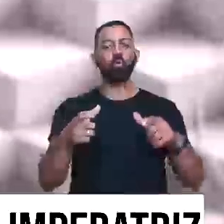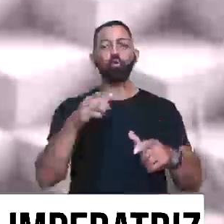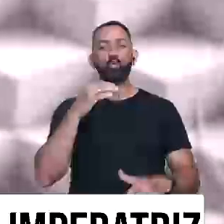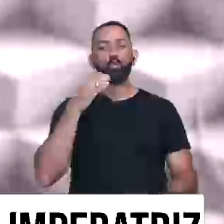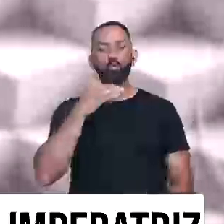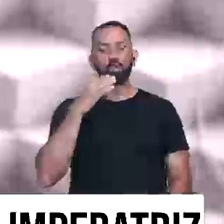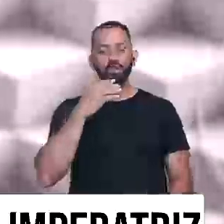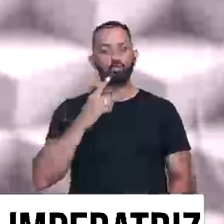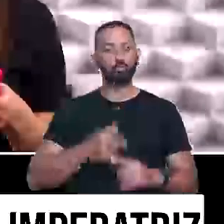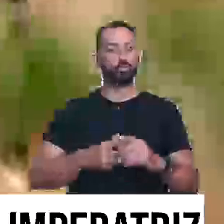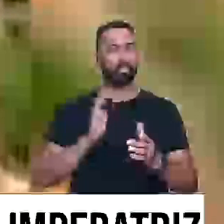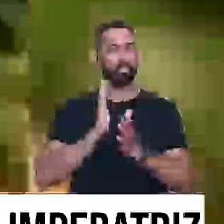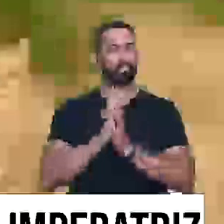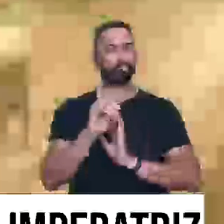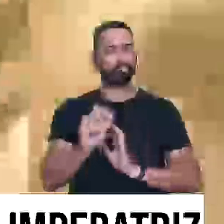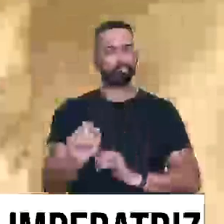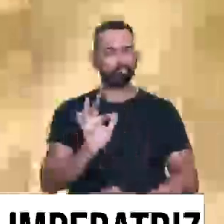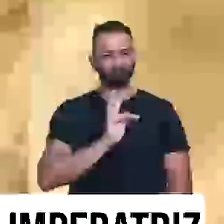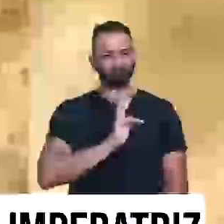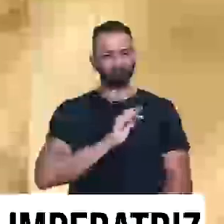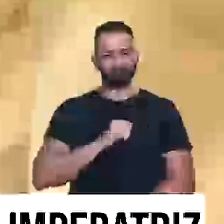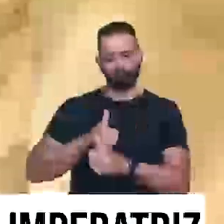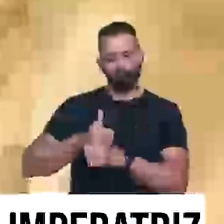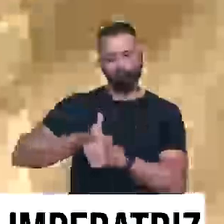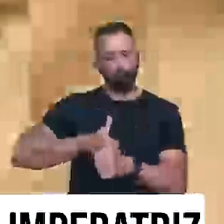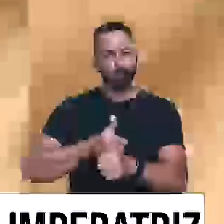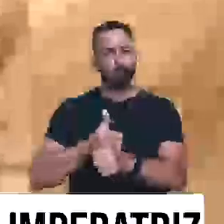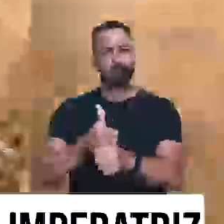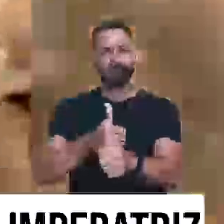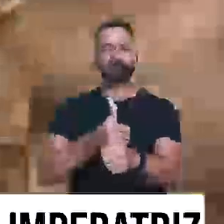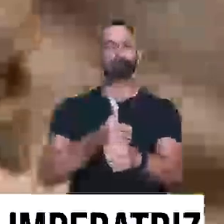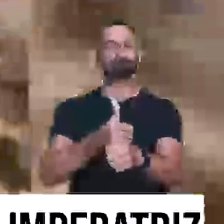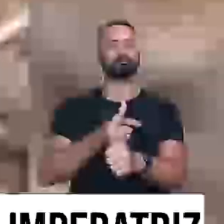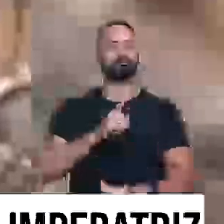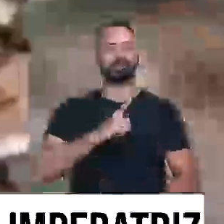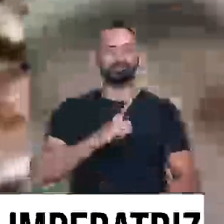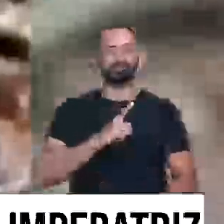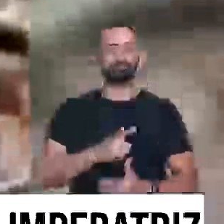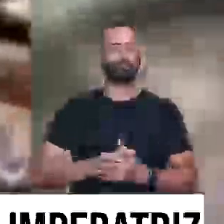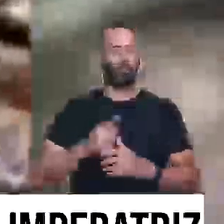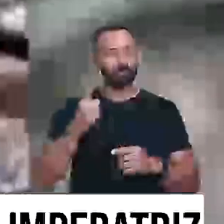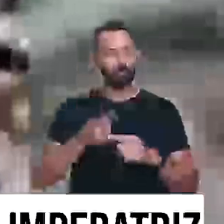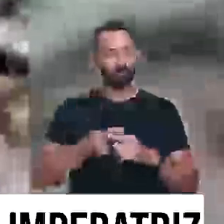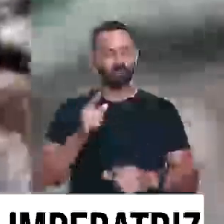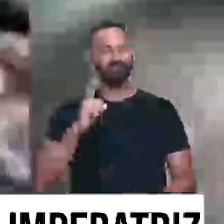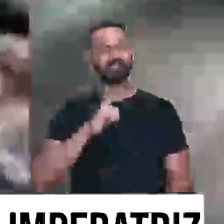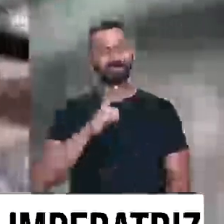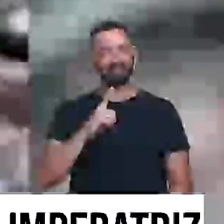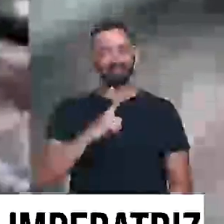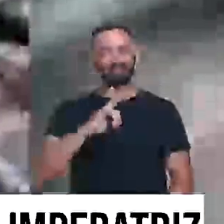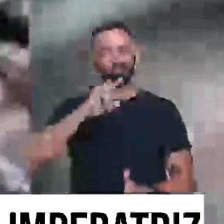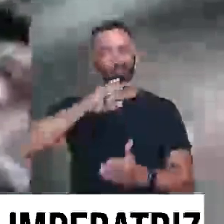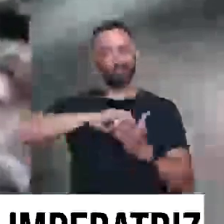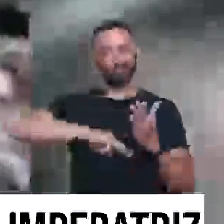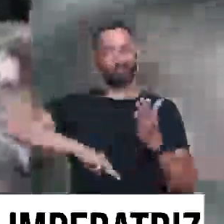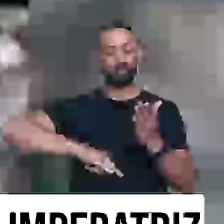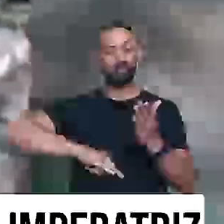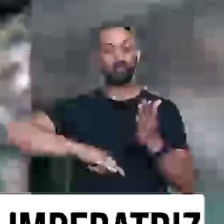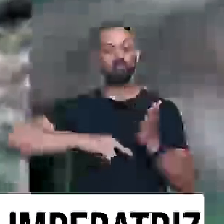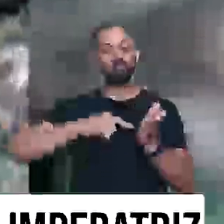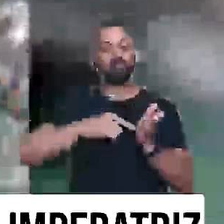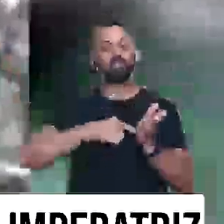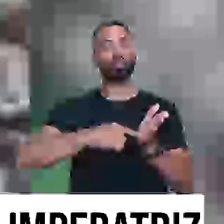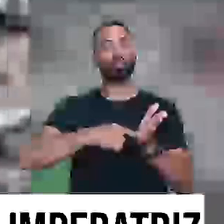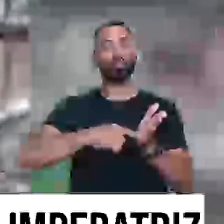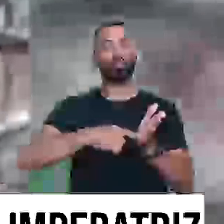desse buraco porque ele tava fugindo da polícia segundo as informações ele fugia porque ele estava com os